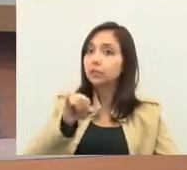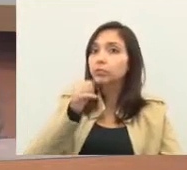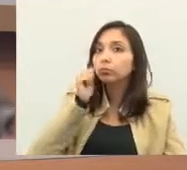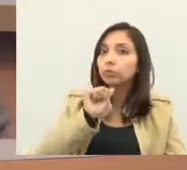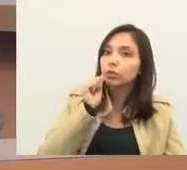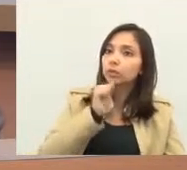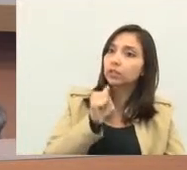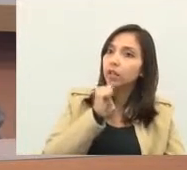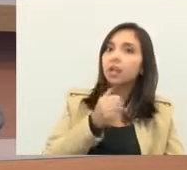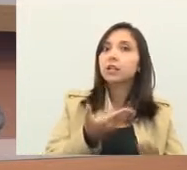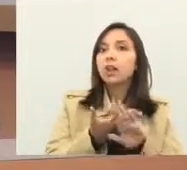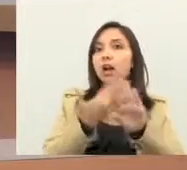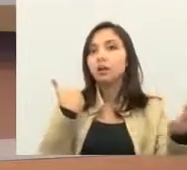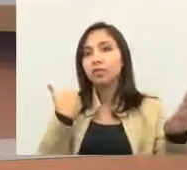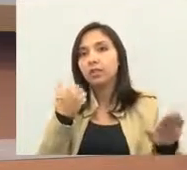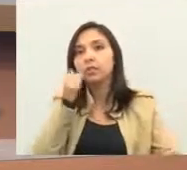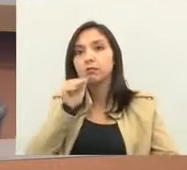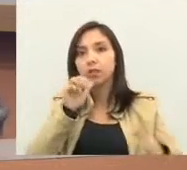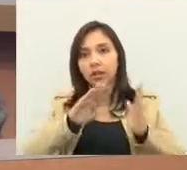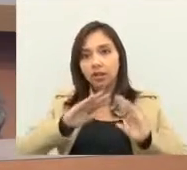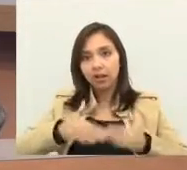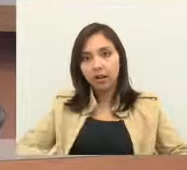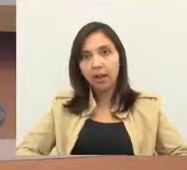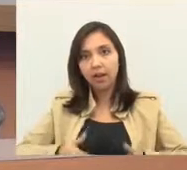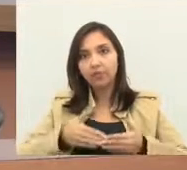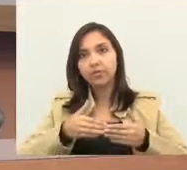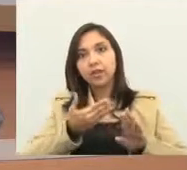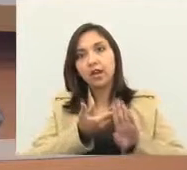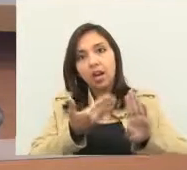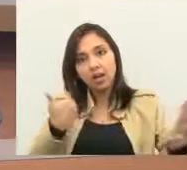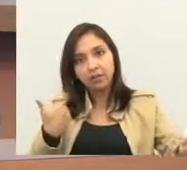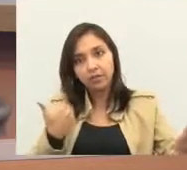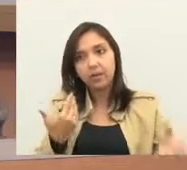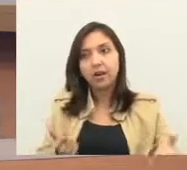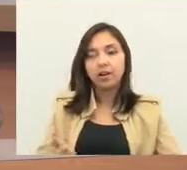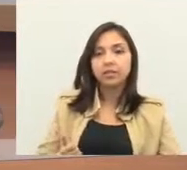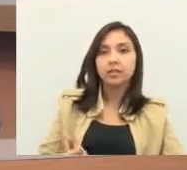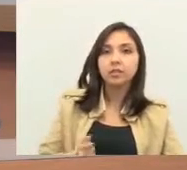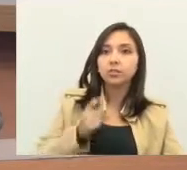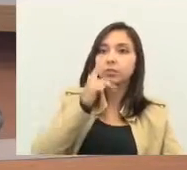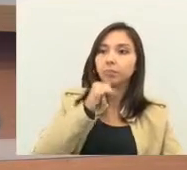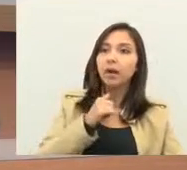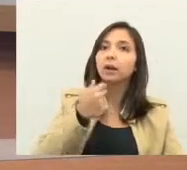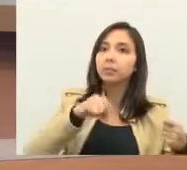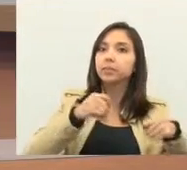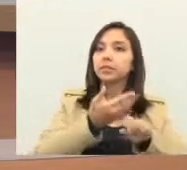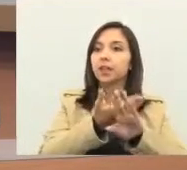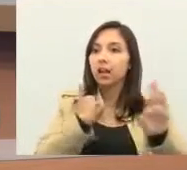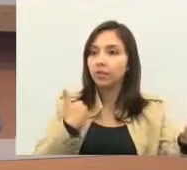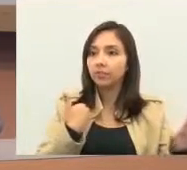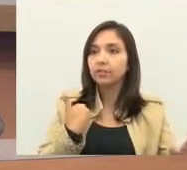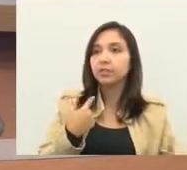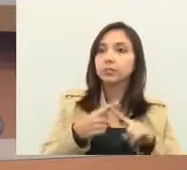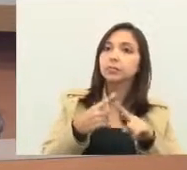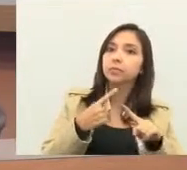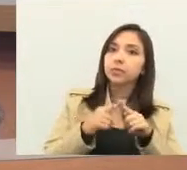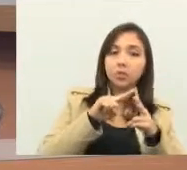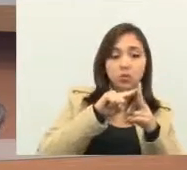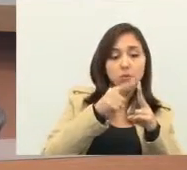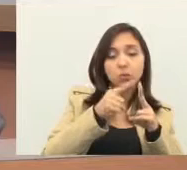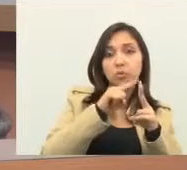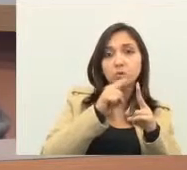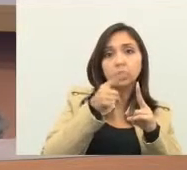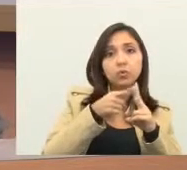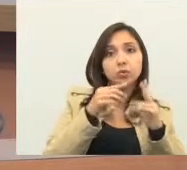direito à licença maternidade, a gente também não lutou para que o pai tivesse a licença paternidade, porque os dois precisam